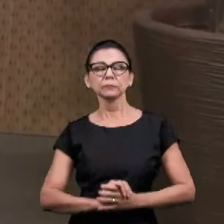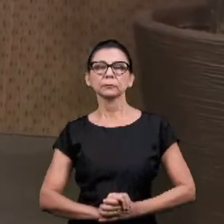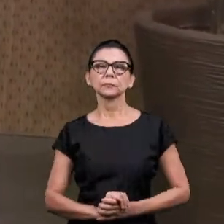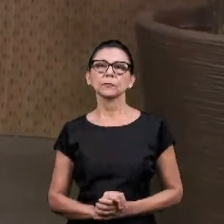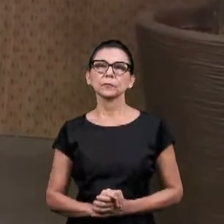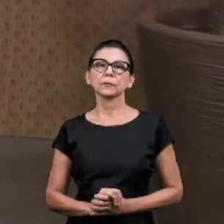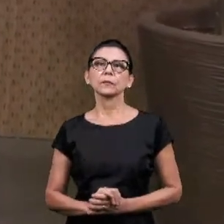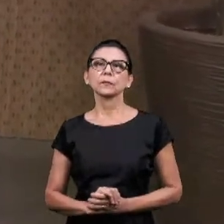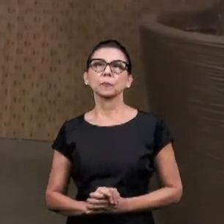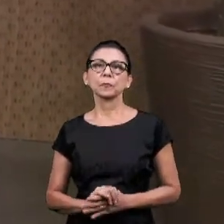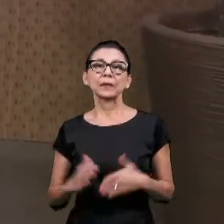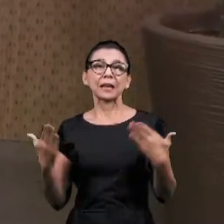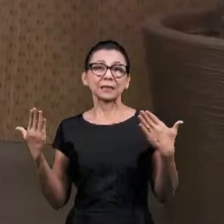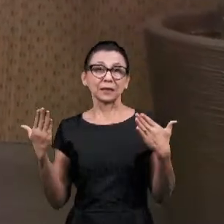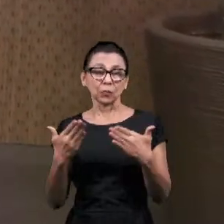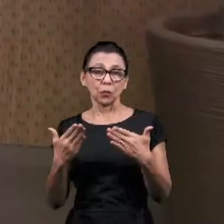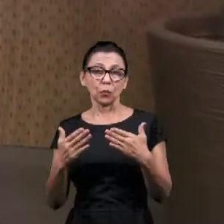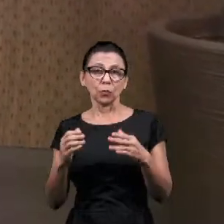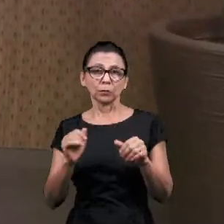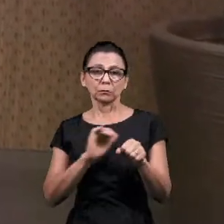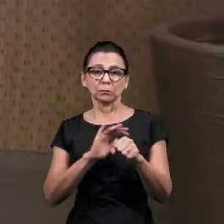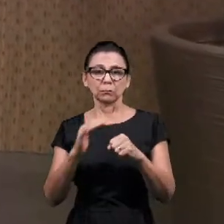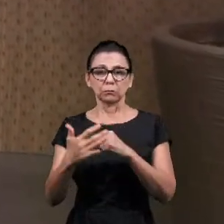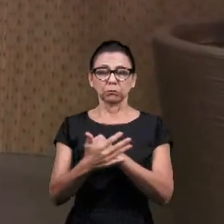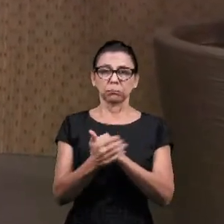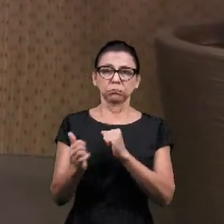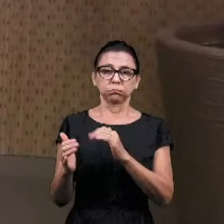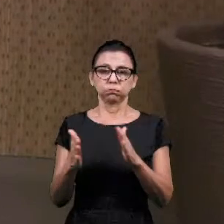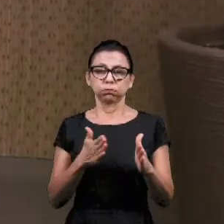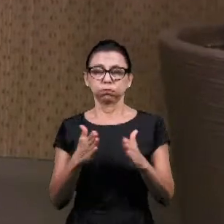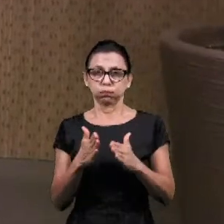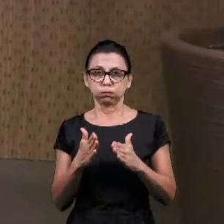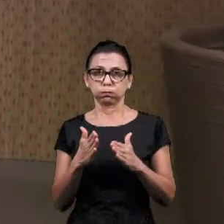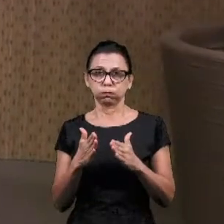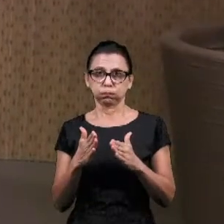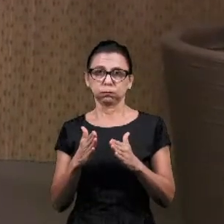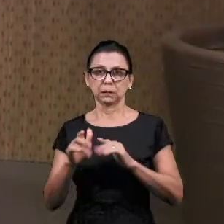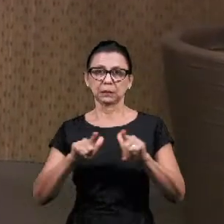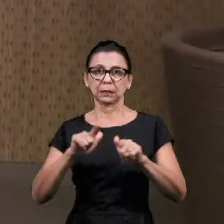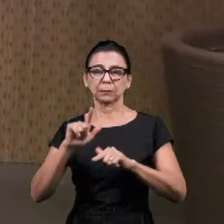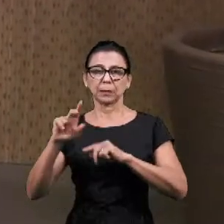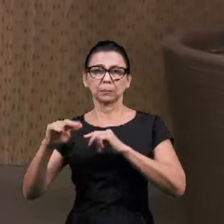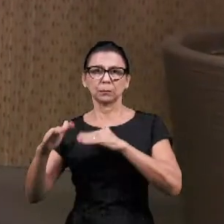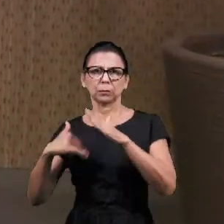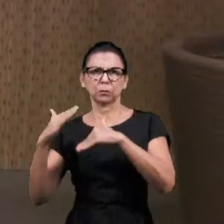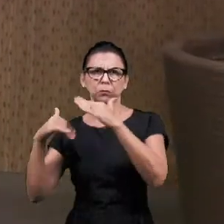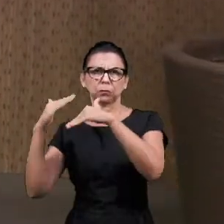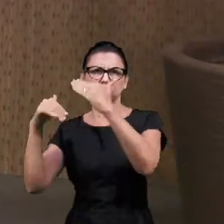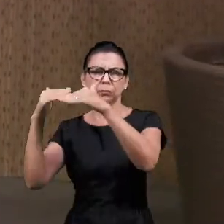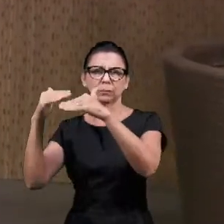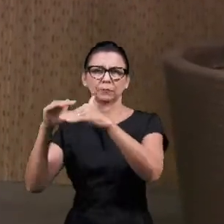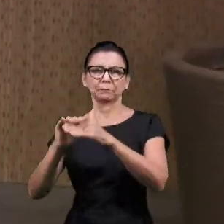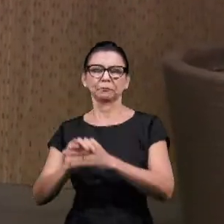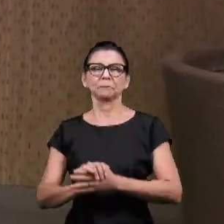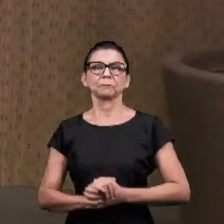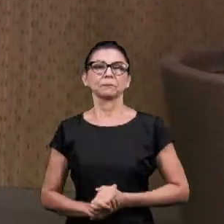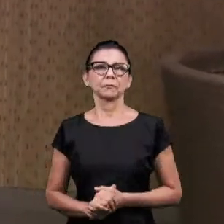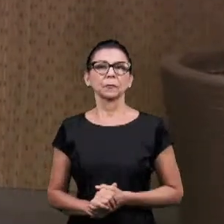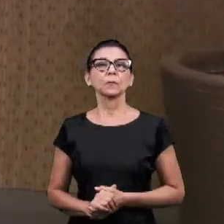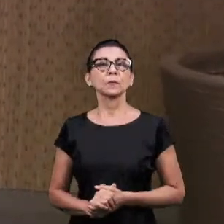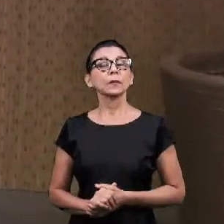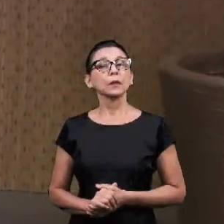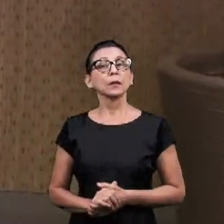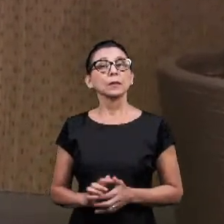intenso agora nesse período da pandemia, e que o Senhor, pela sua maravilhosa graça,